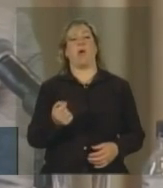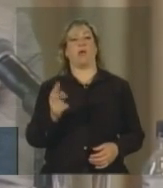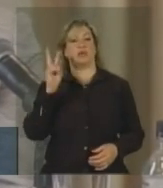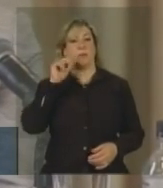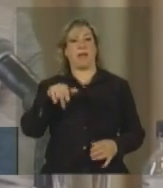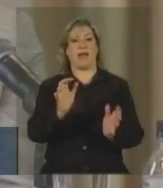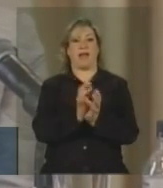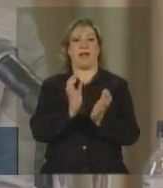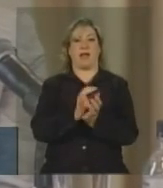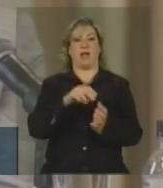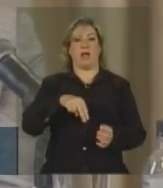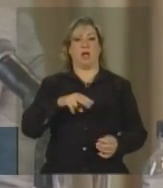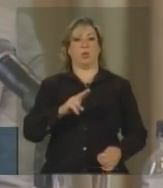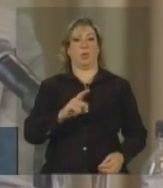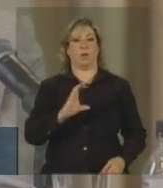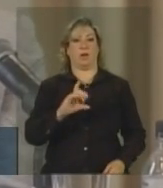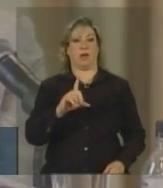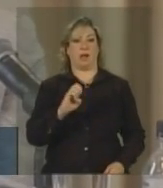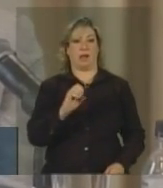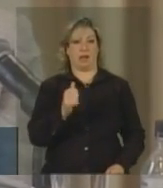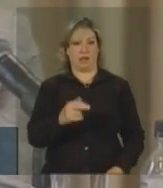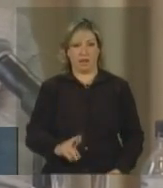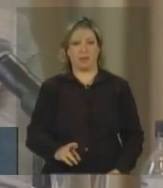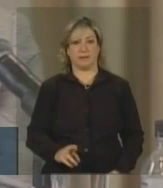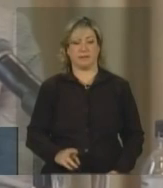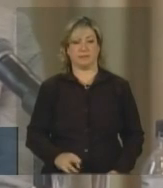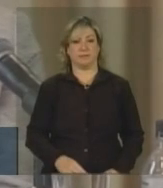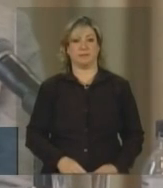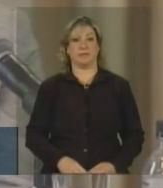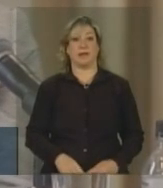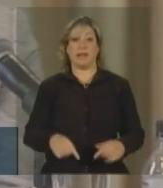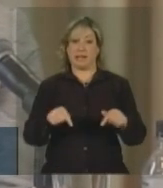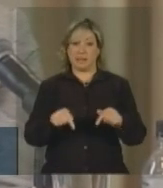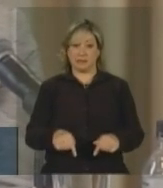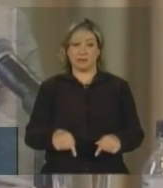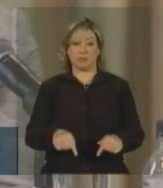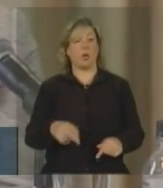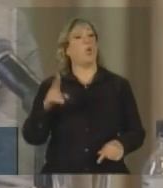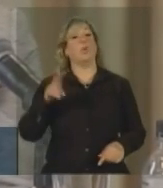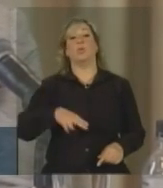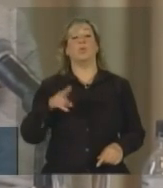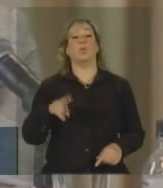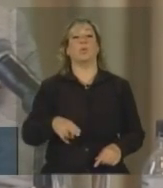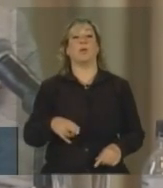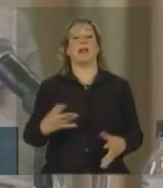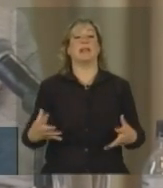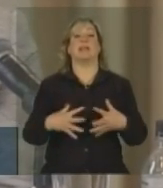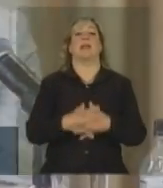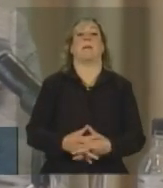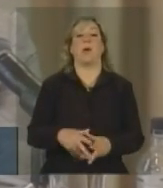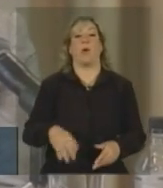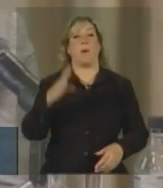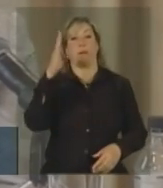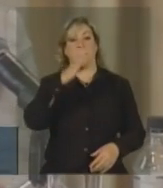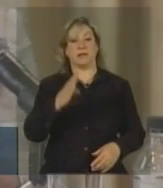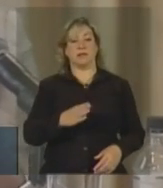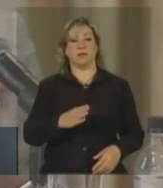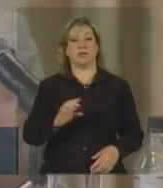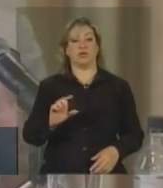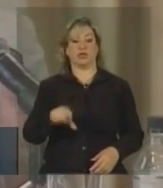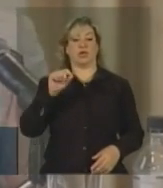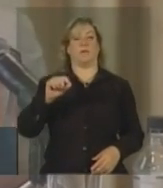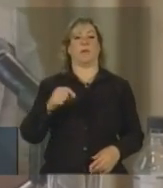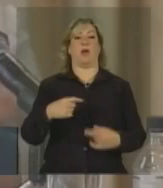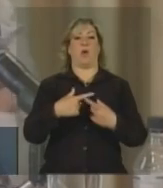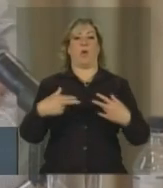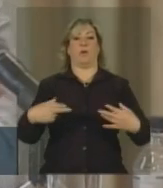Essa presença pequena do Brasil na área nuclear nunca impediu o Brasil de tomar posições muito corretas, e eu